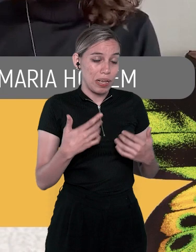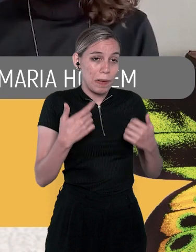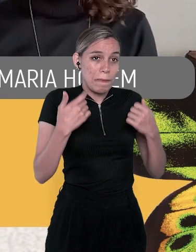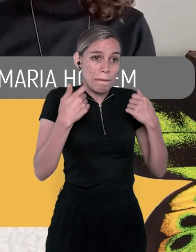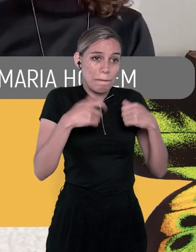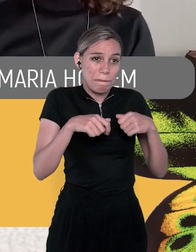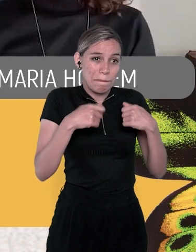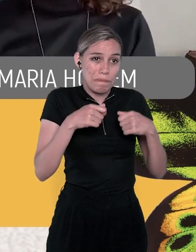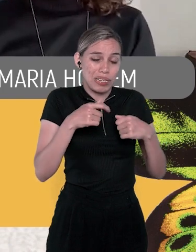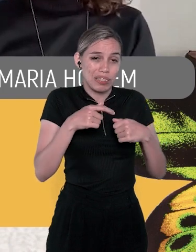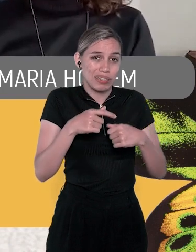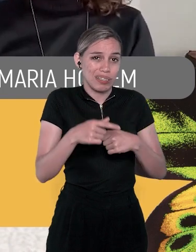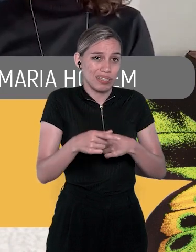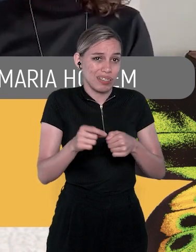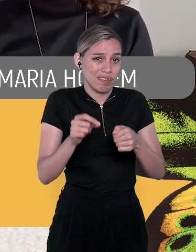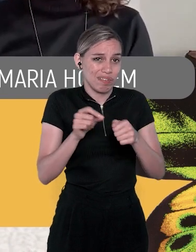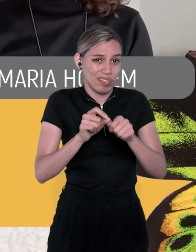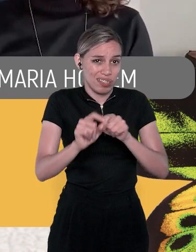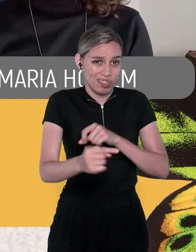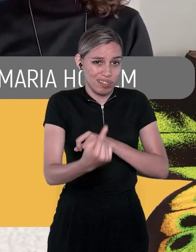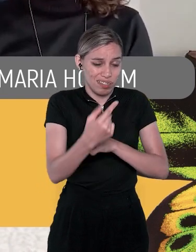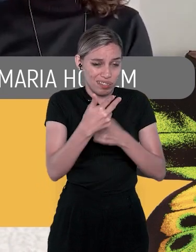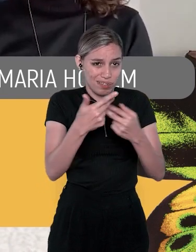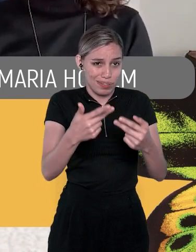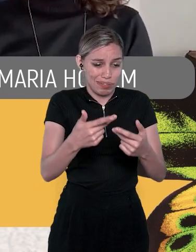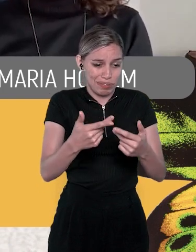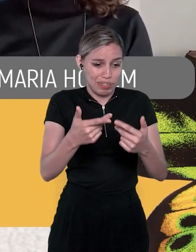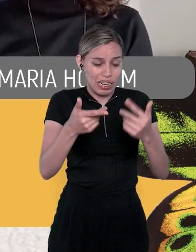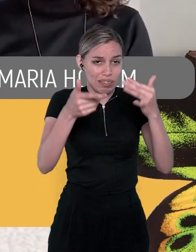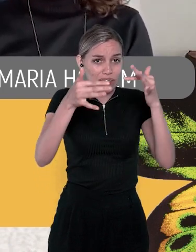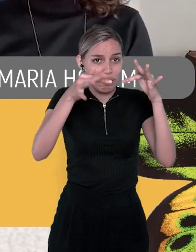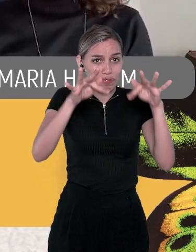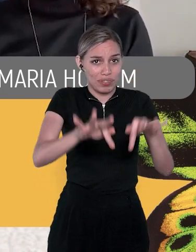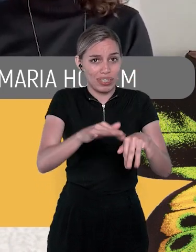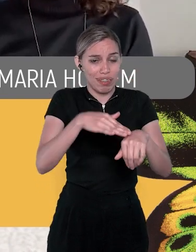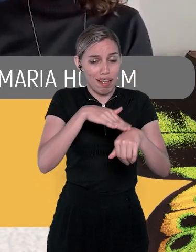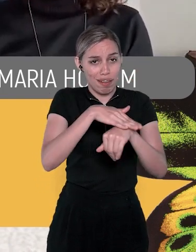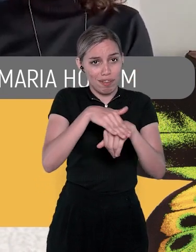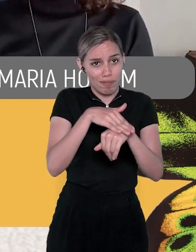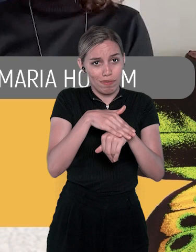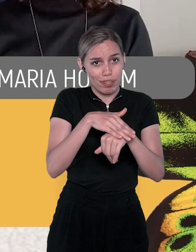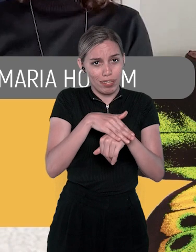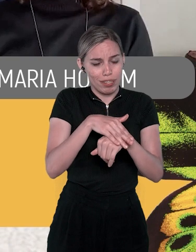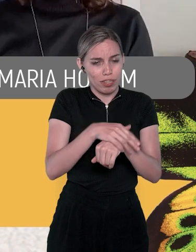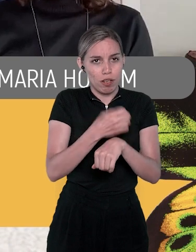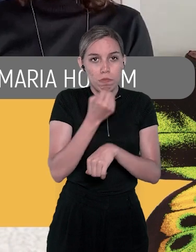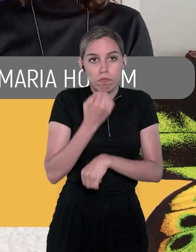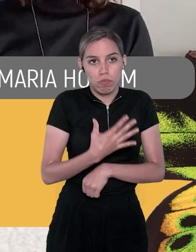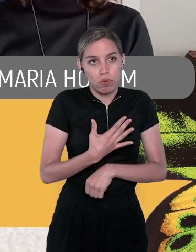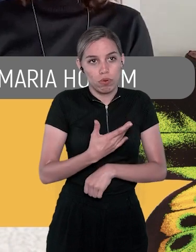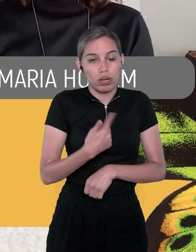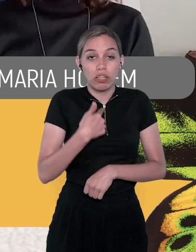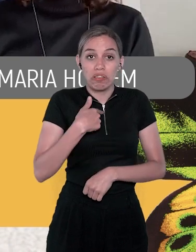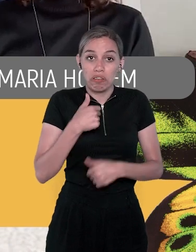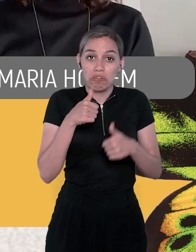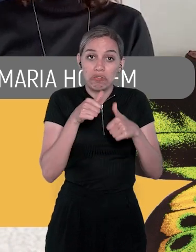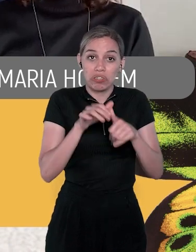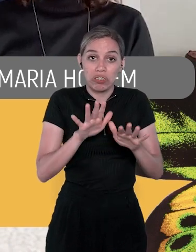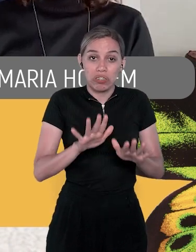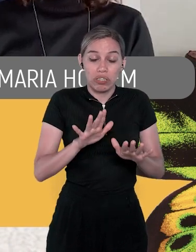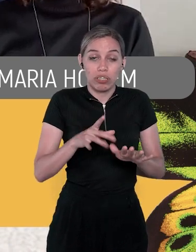ter que fazer a tragédia de começar a encerrar esse nosso papo, que está tão bom. Eu ficaria